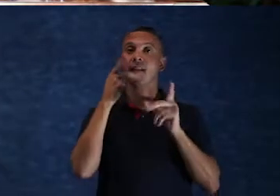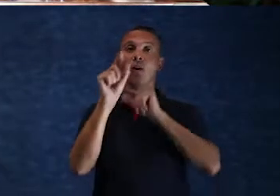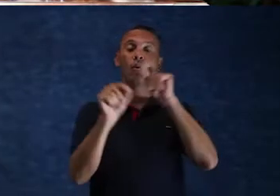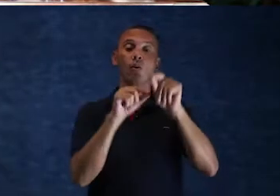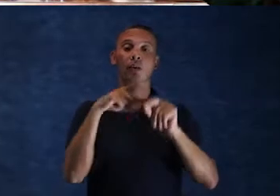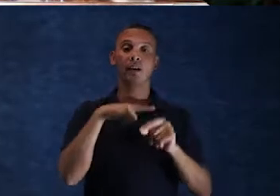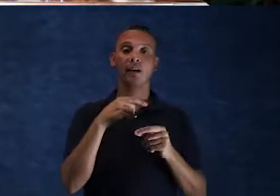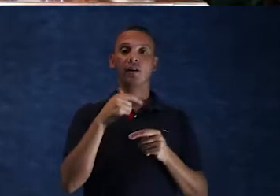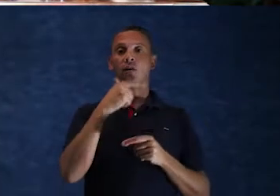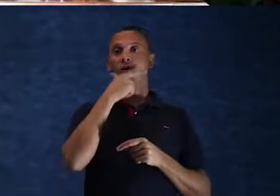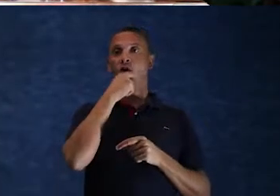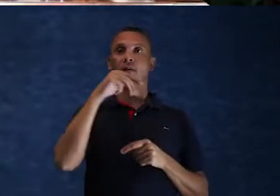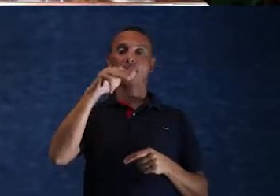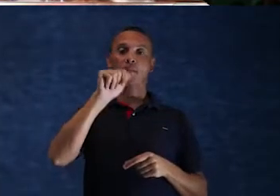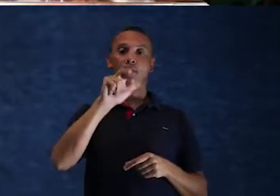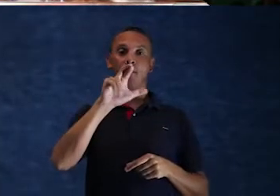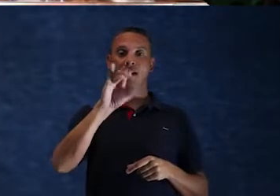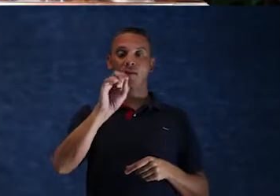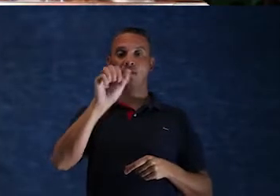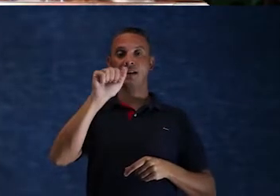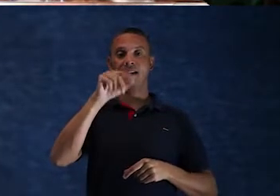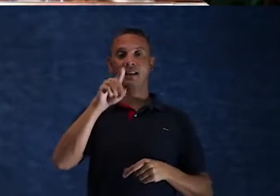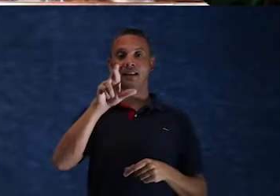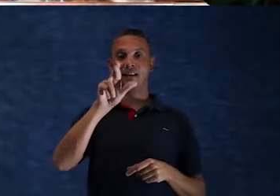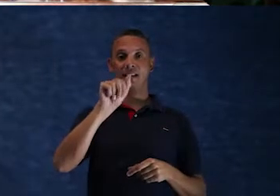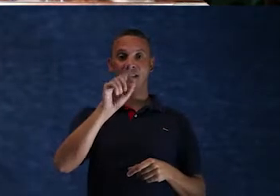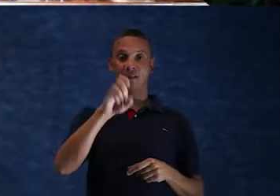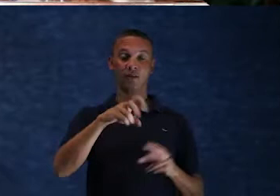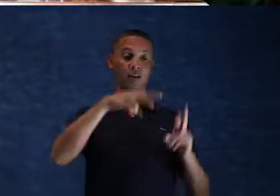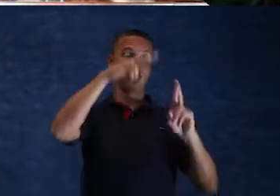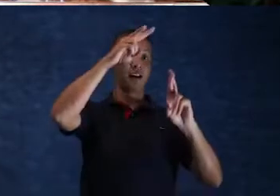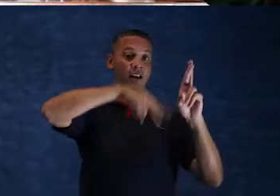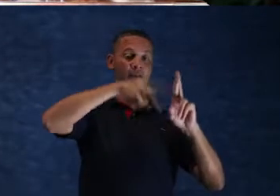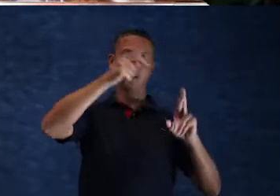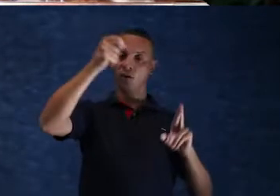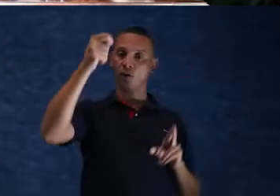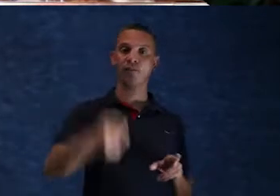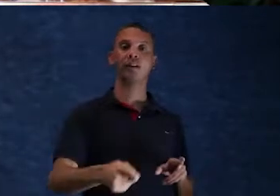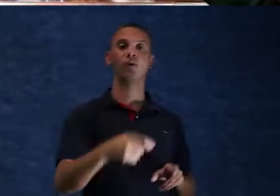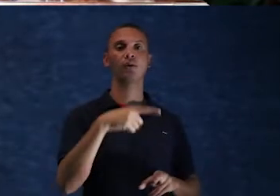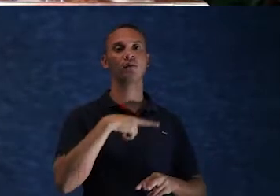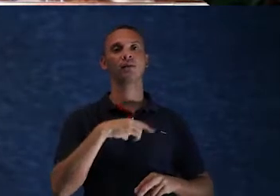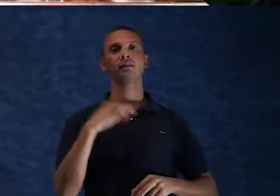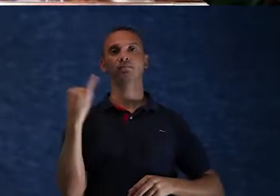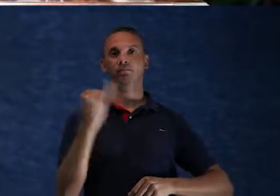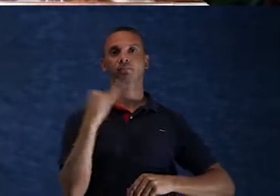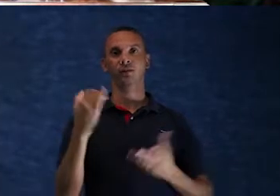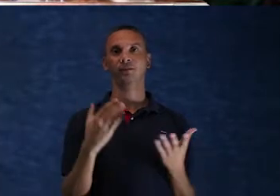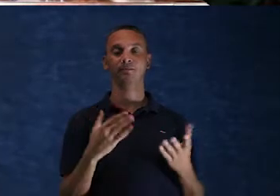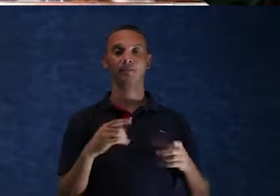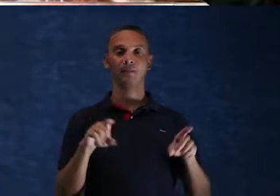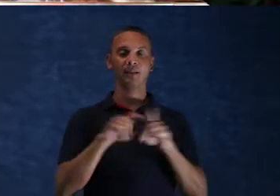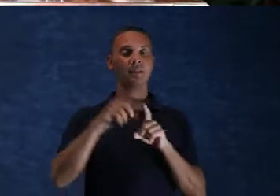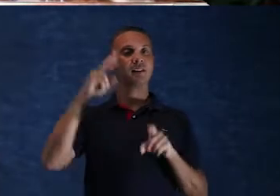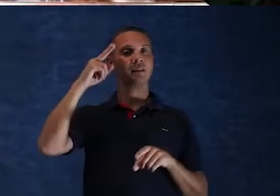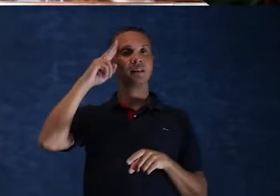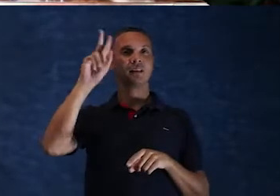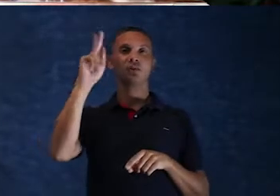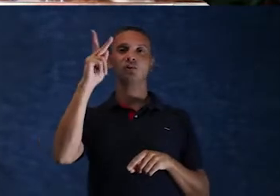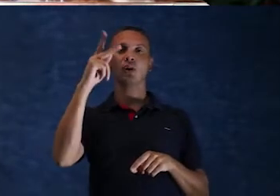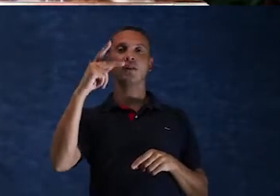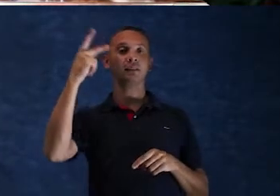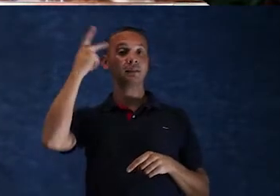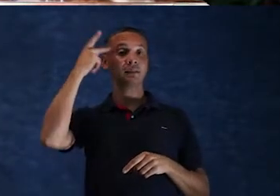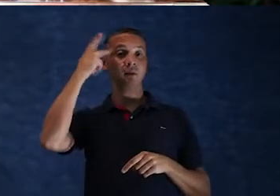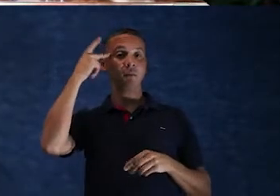ser, a obra de Mário de Andrade é outra referência obrigatória dos contos da antologia. A metáfora da cidade enlouquecida,